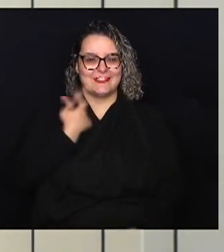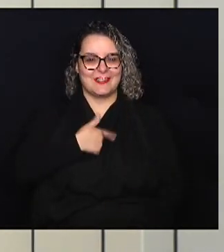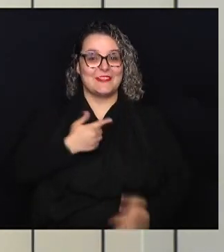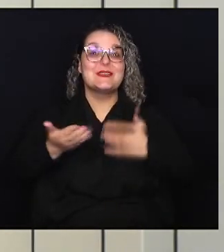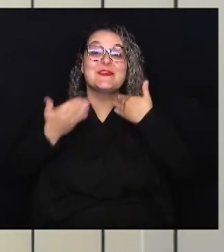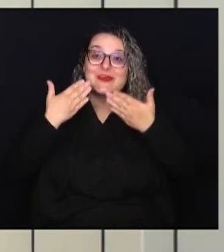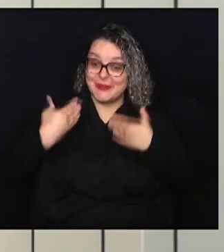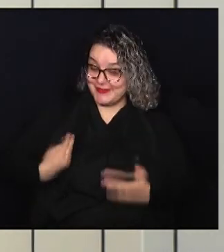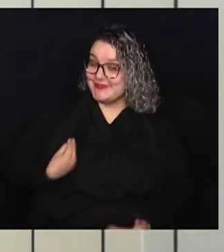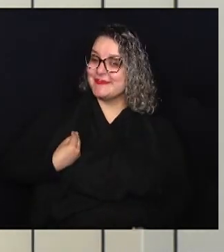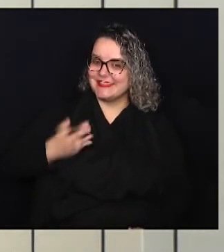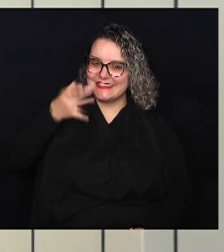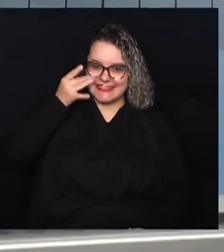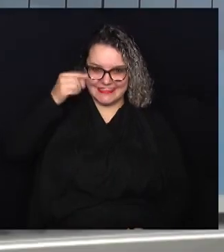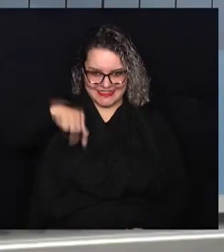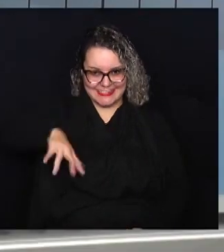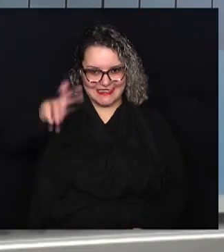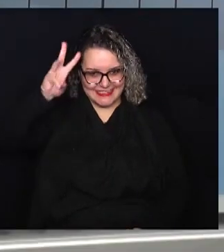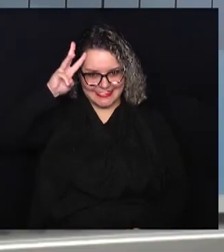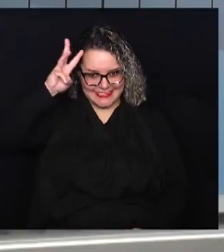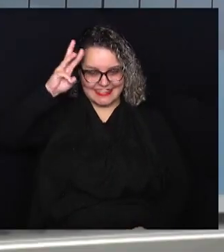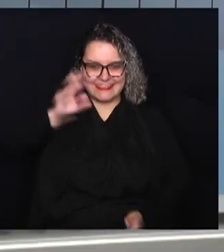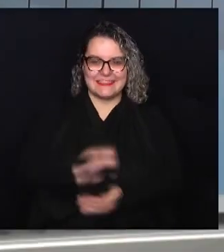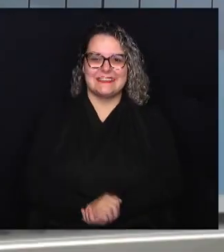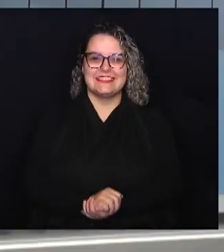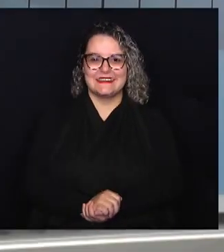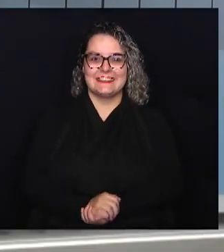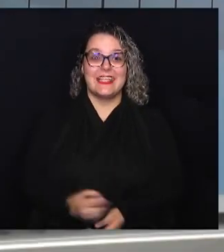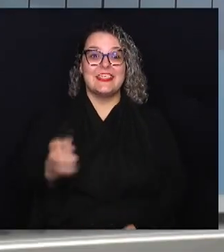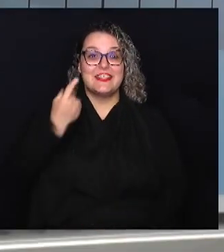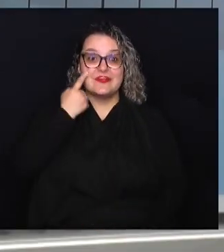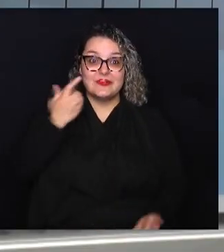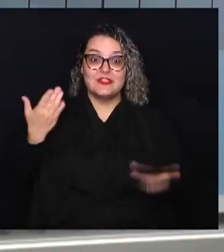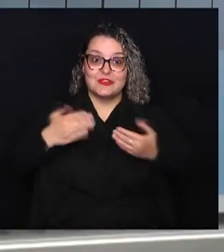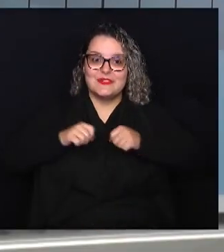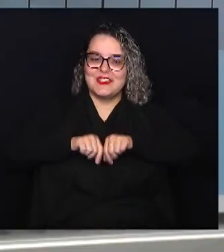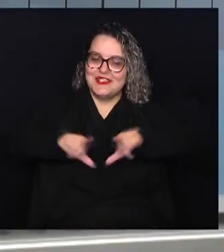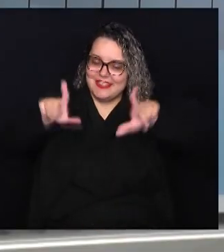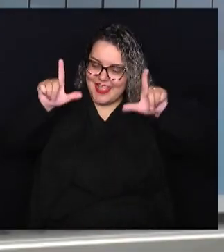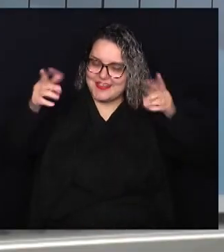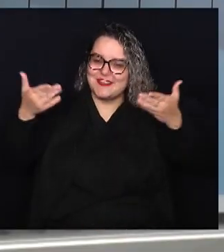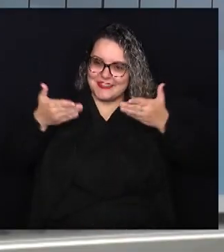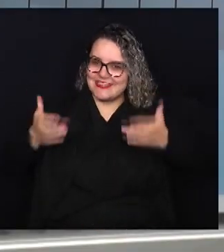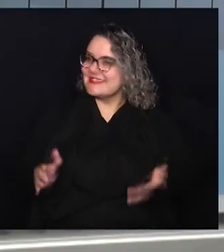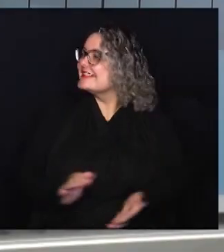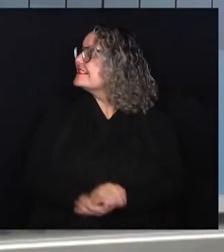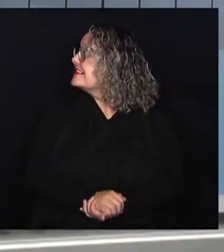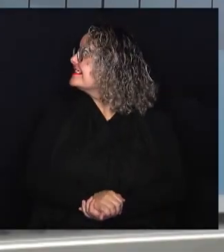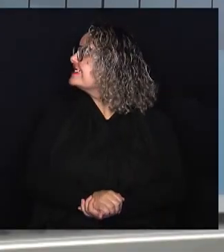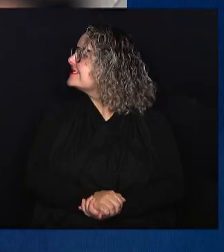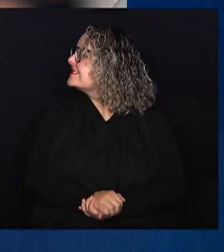conversa ao vivo. Confira a partir de agora os destaques de hoje.